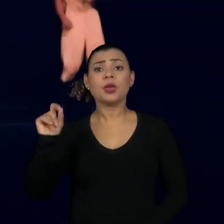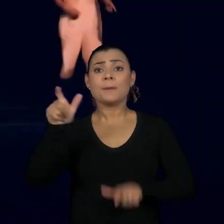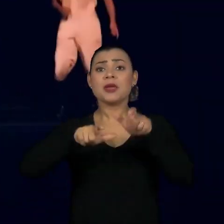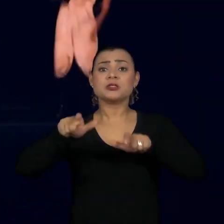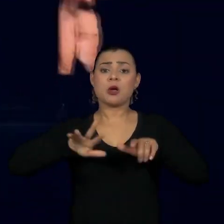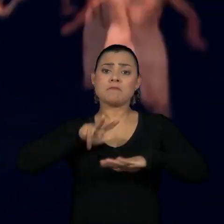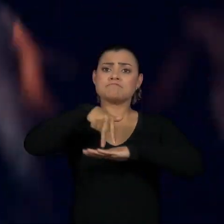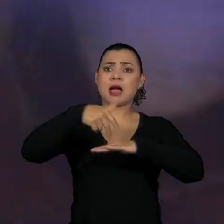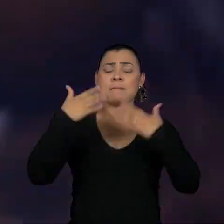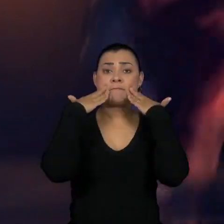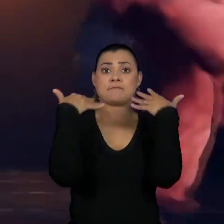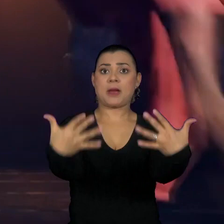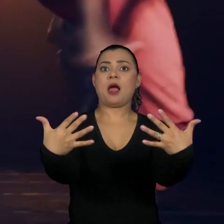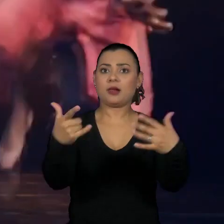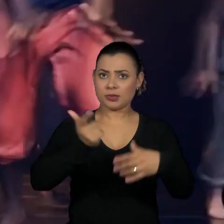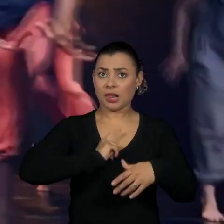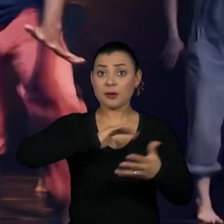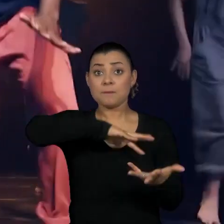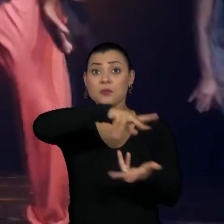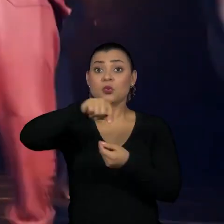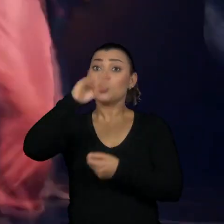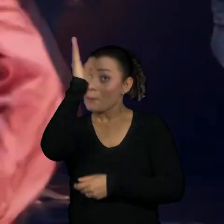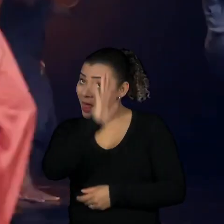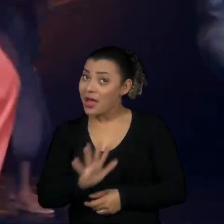pessoas no Brasil inteiro.